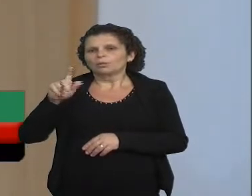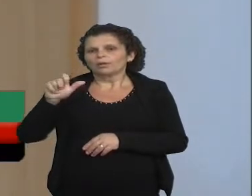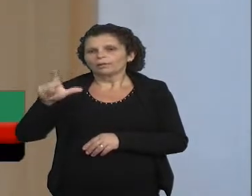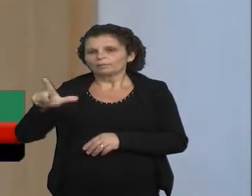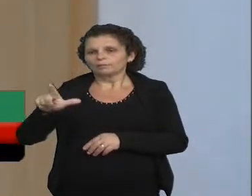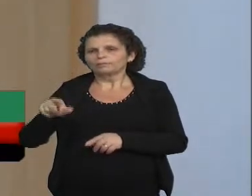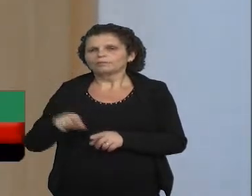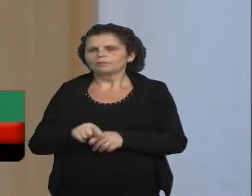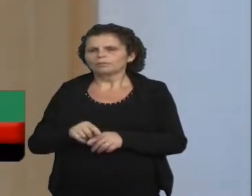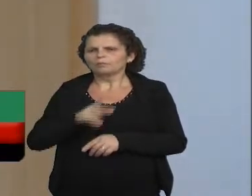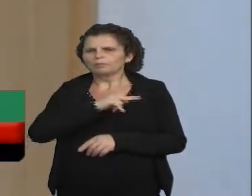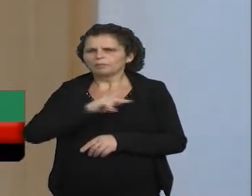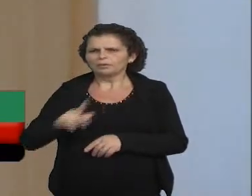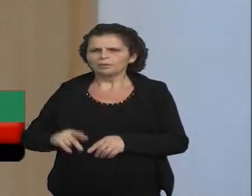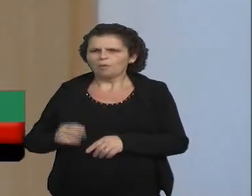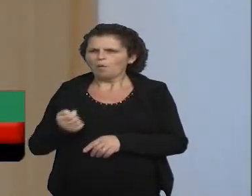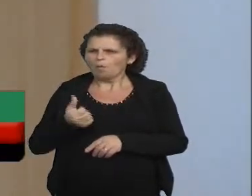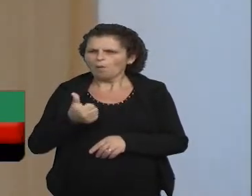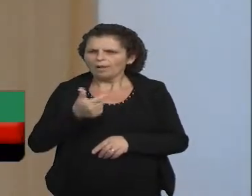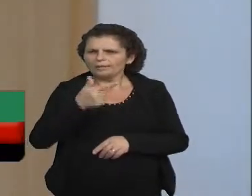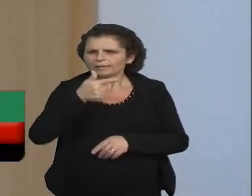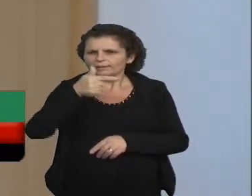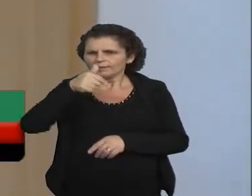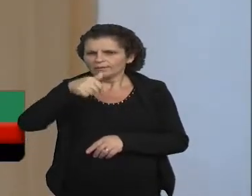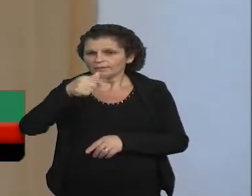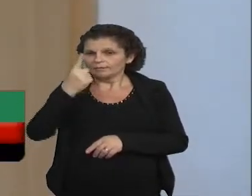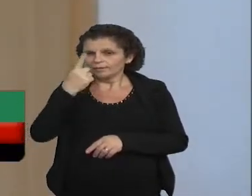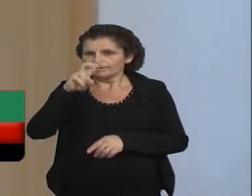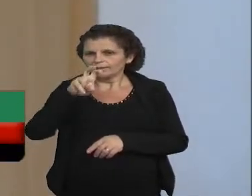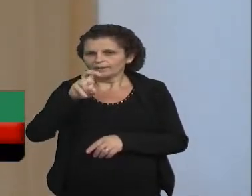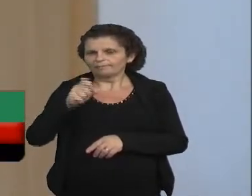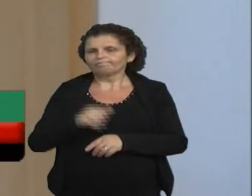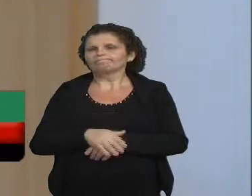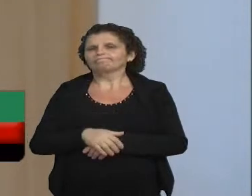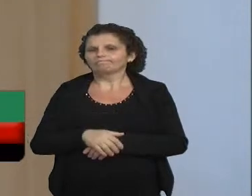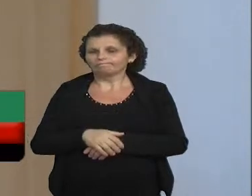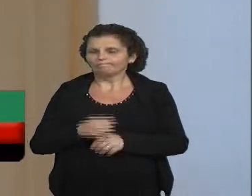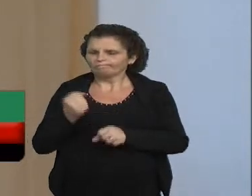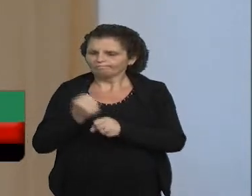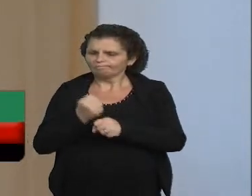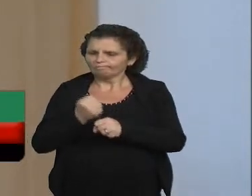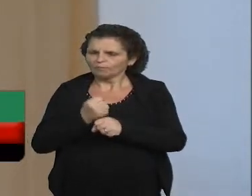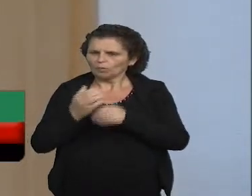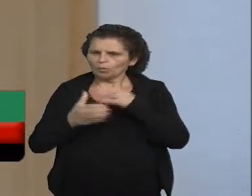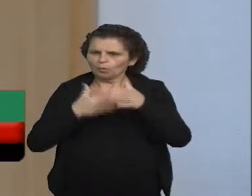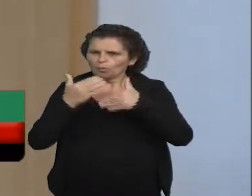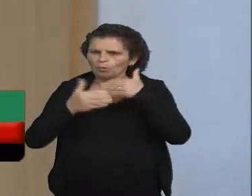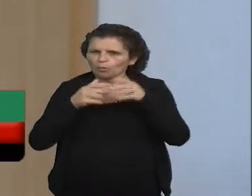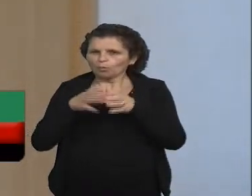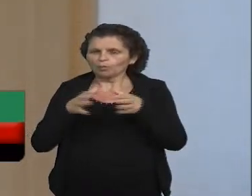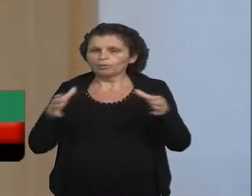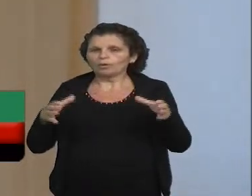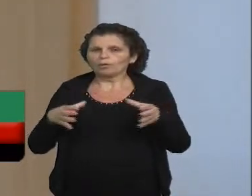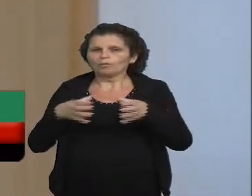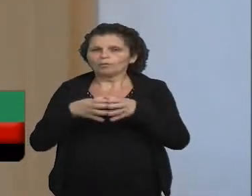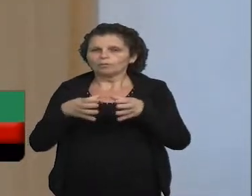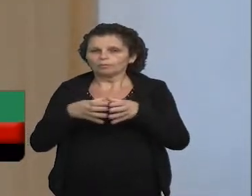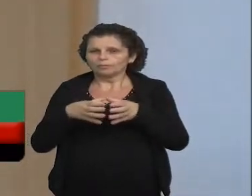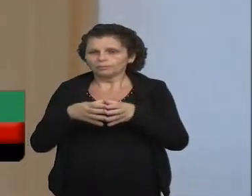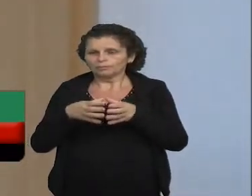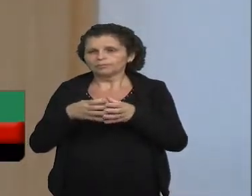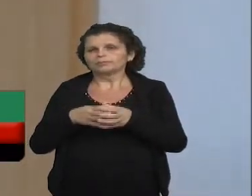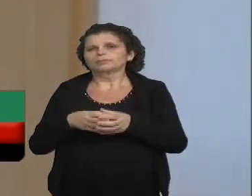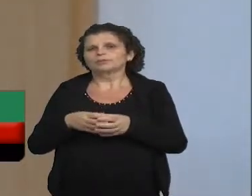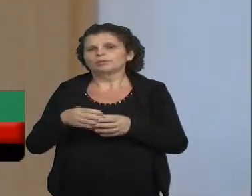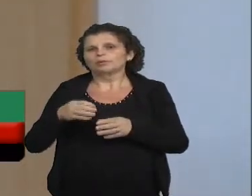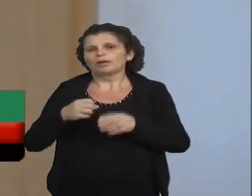dessa entidade por quase 15 anos, vereadora Elza. Então, ajudou também na construção do trabalho da Associação Comercial na cidade